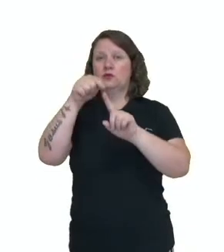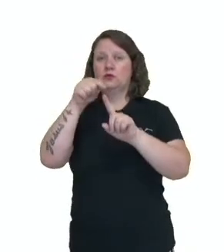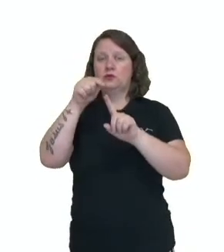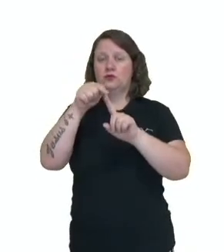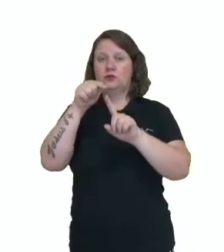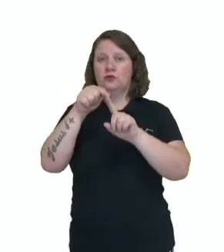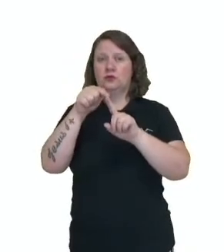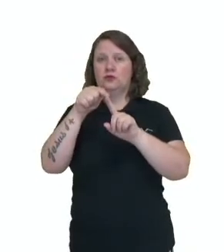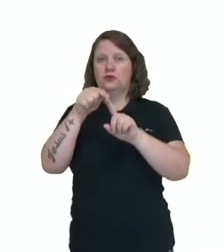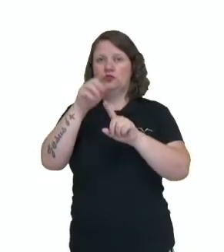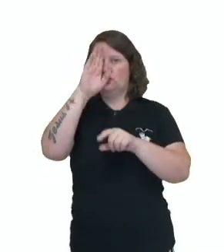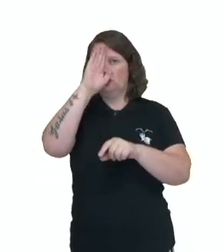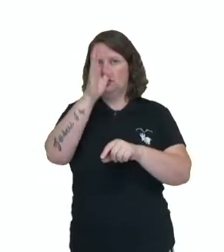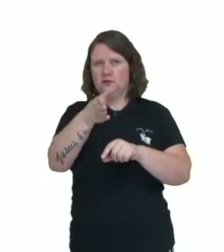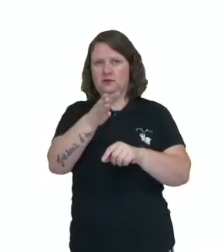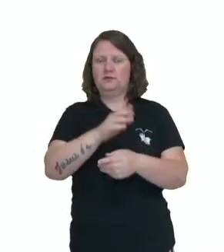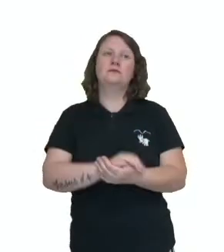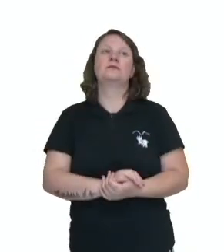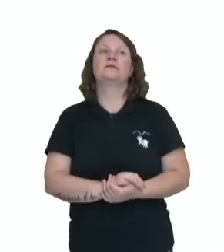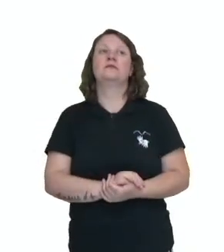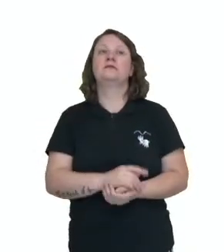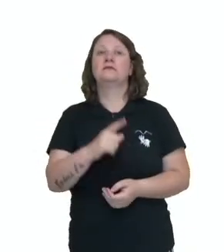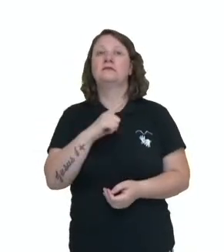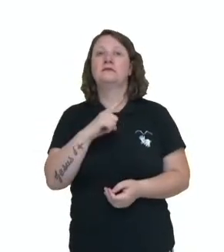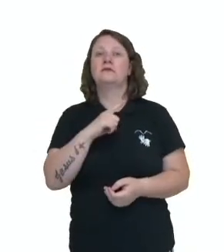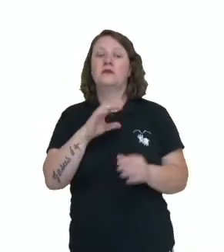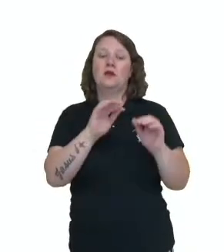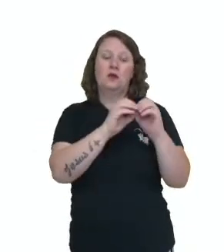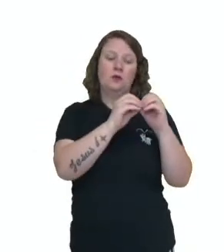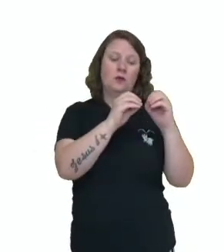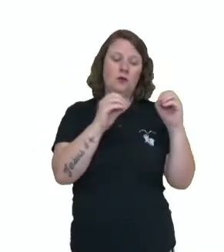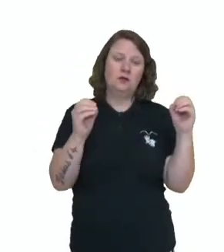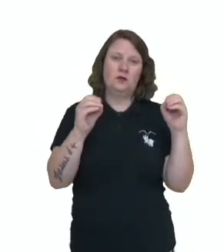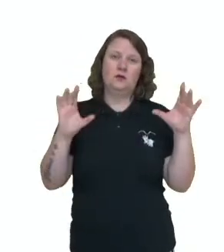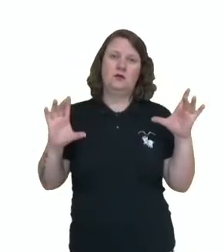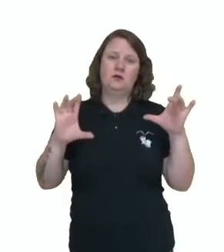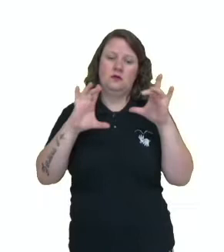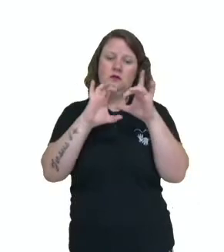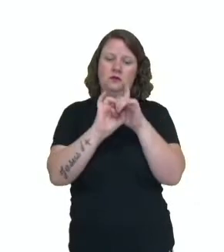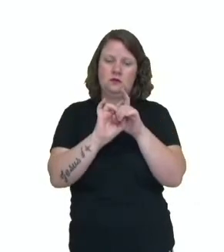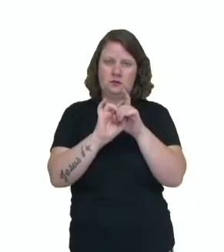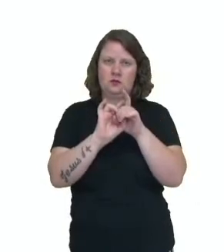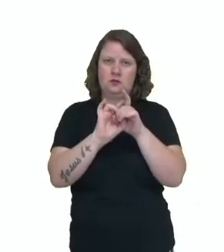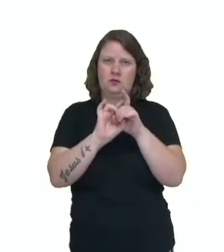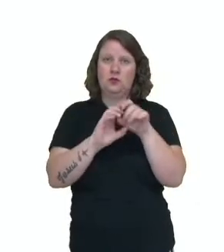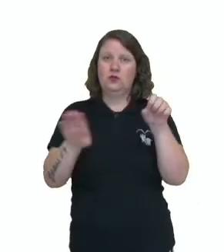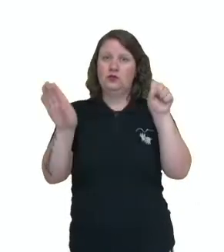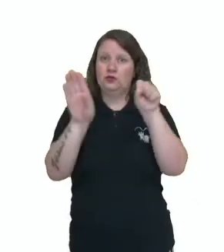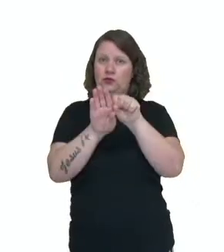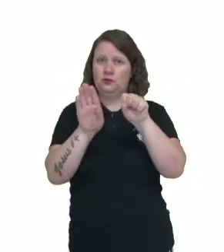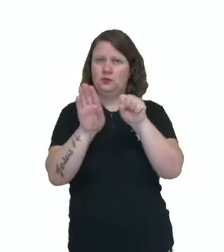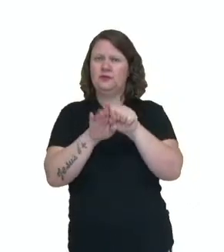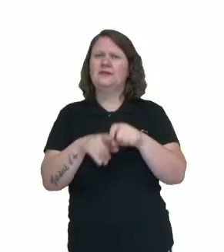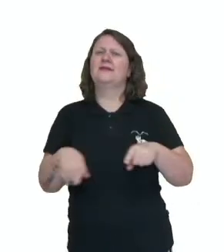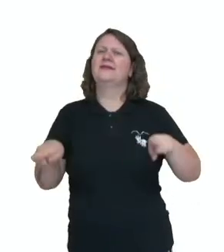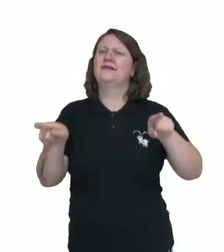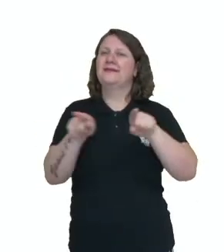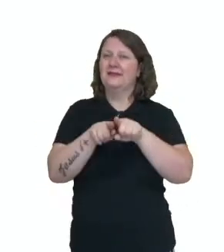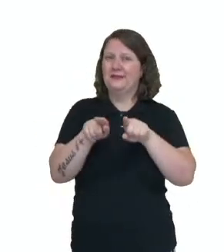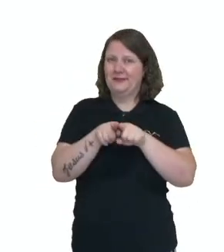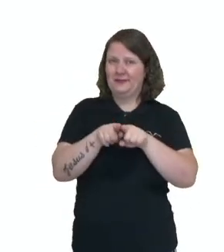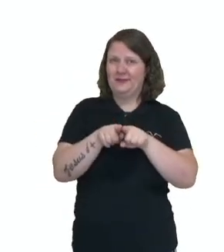leva isso no seu nome. É uma oração subordinada porque ela é dependente. Ela é substantiva porque tem função de